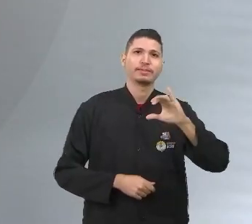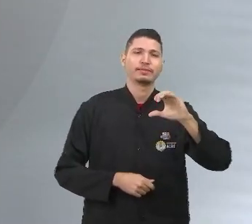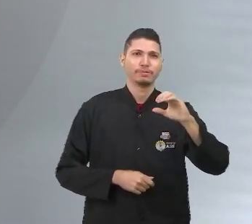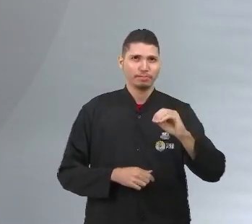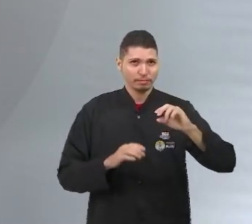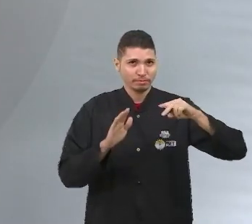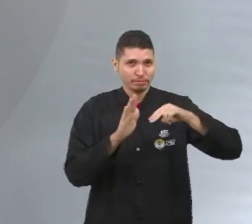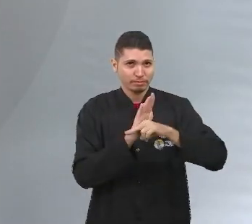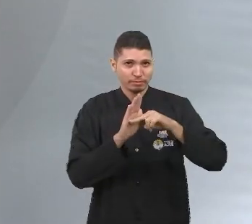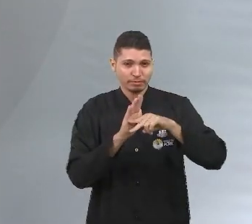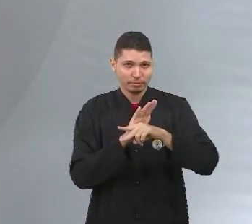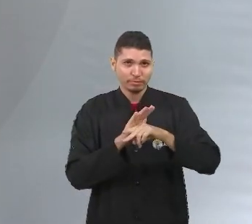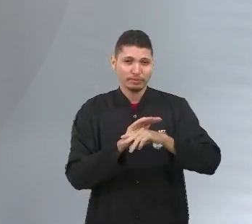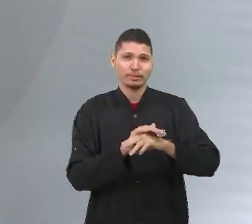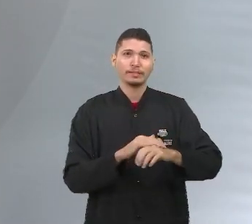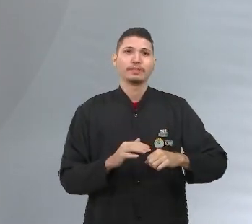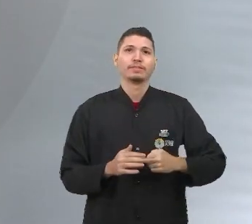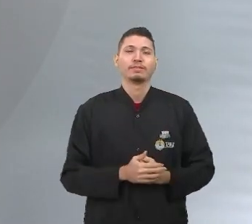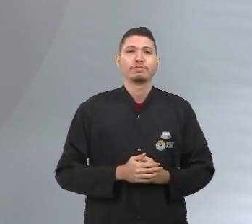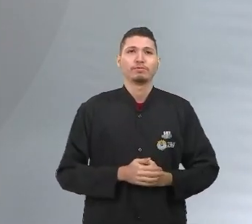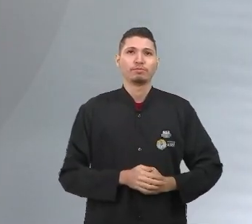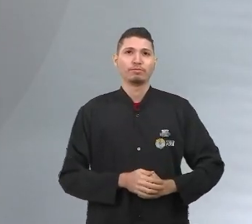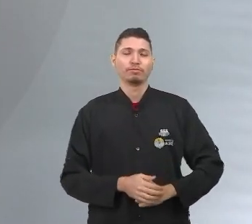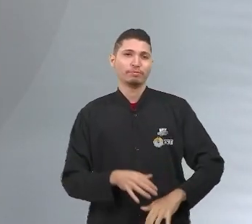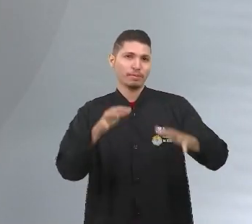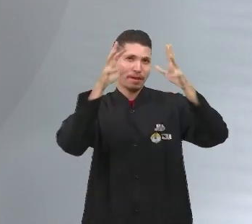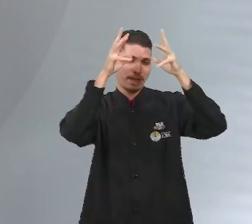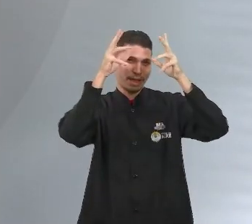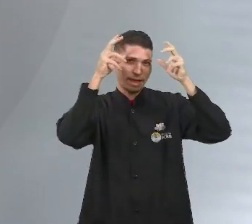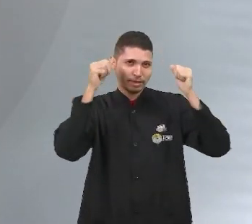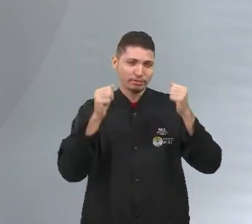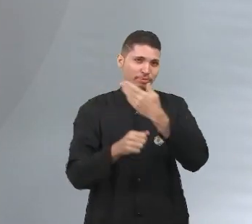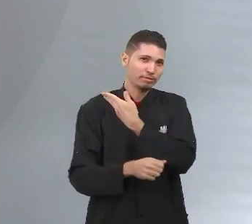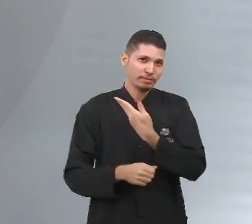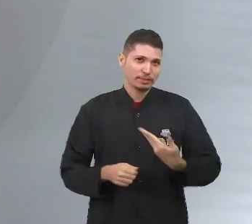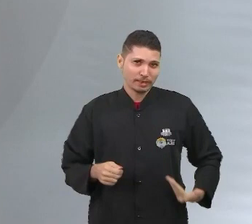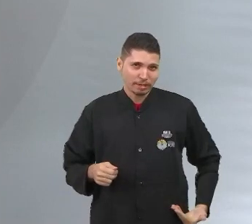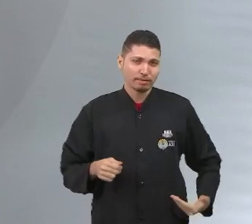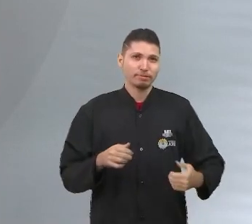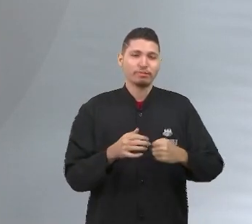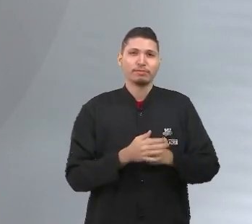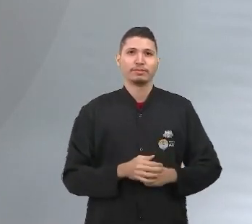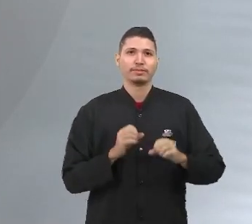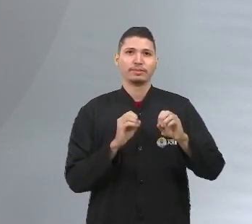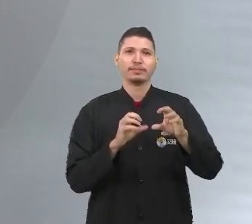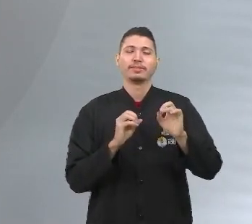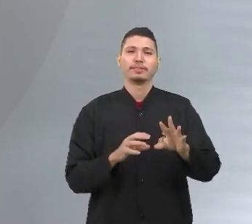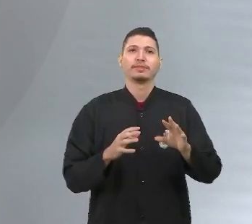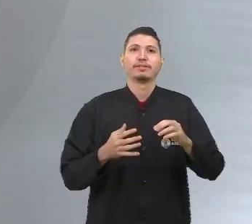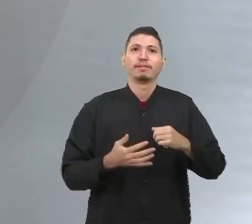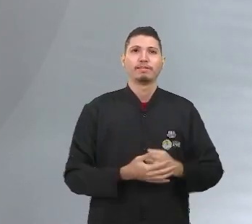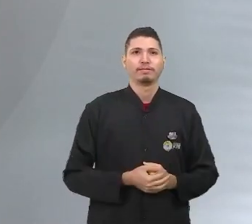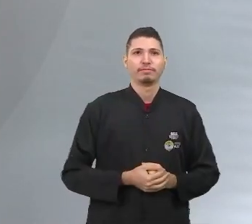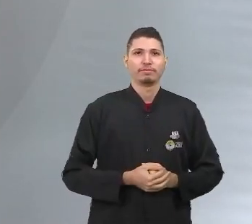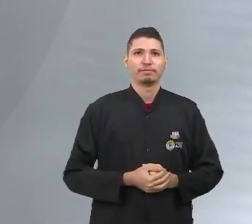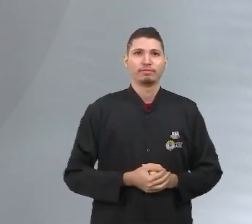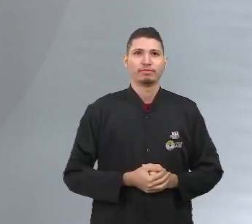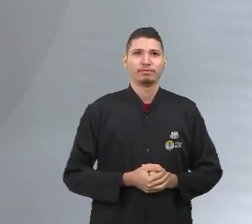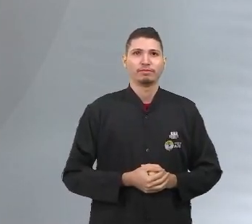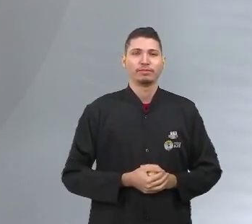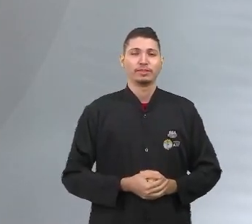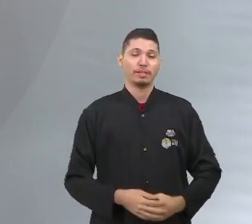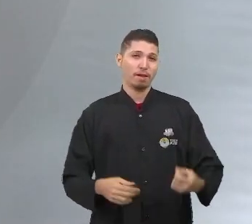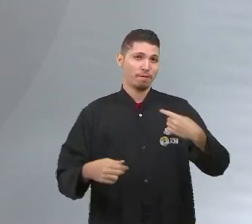nosso Sistema Público de Ensino do Estado do Acre, estou aqui para falar um pouquinho mais para vocês sobre